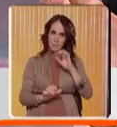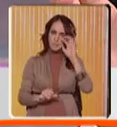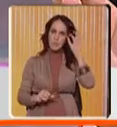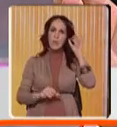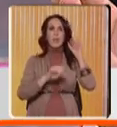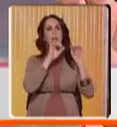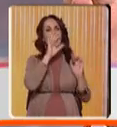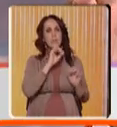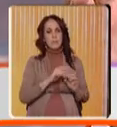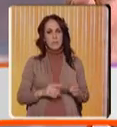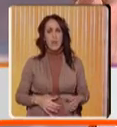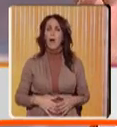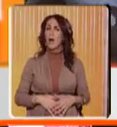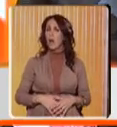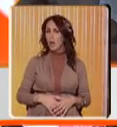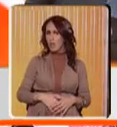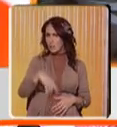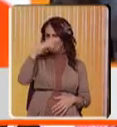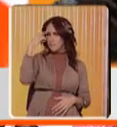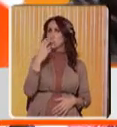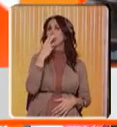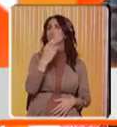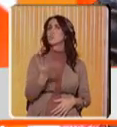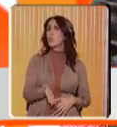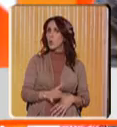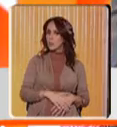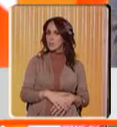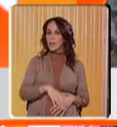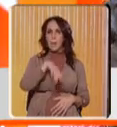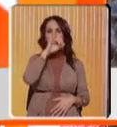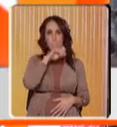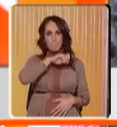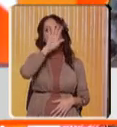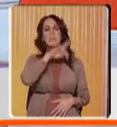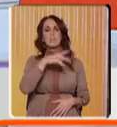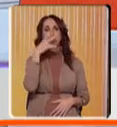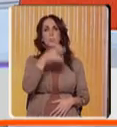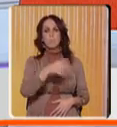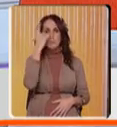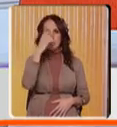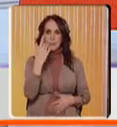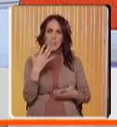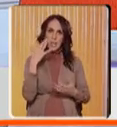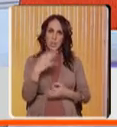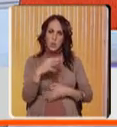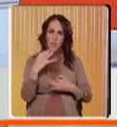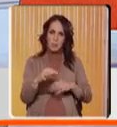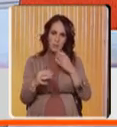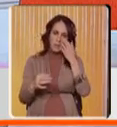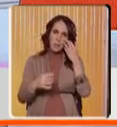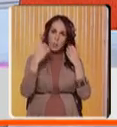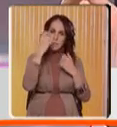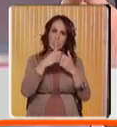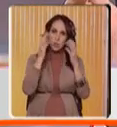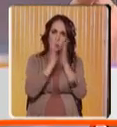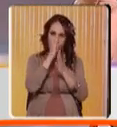Eu fiquei surpreendido com estas respostas. Ai, a fazer-se caro. Eu fiquei surpreendido com estas respostas, porque pensei que a resposta era óbvia. Pensei que toda a